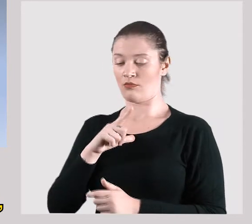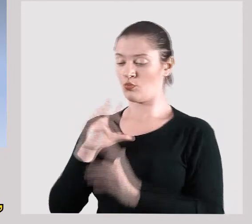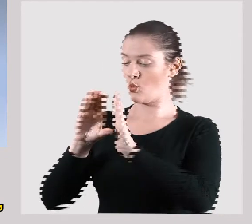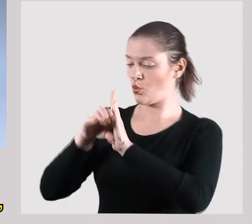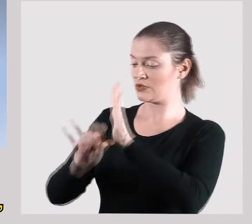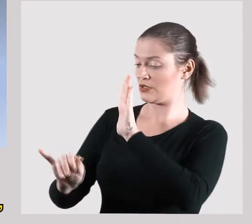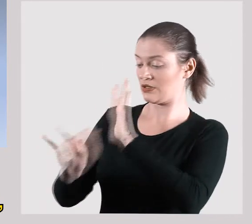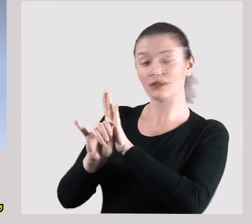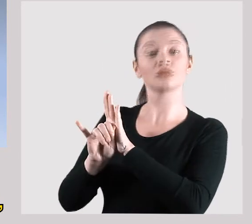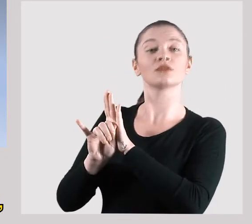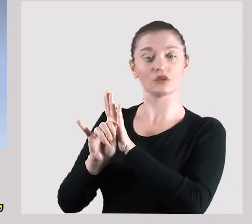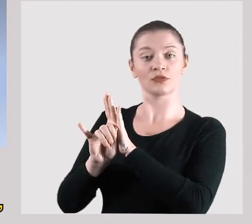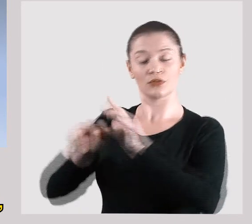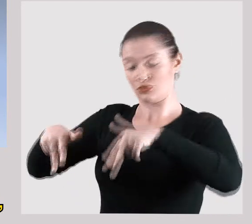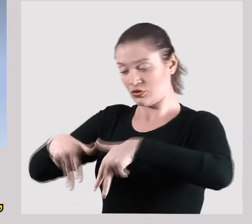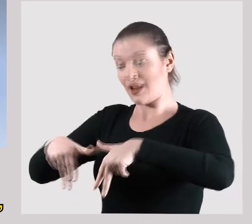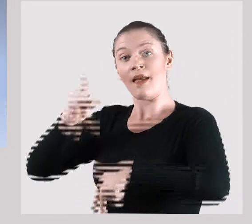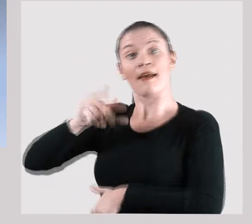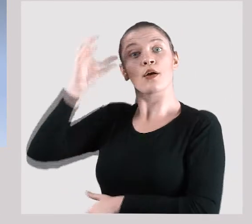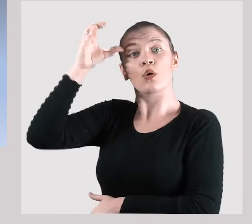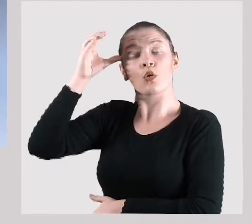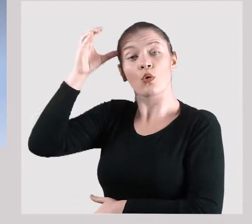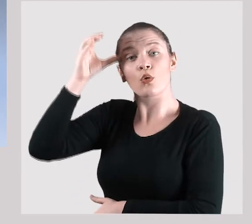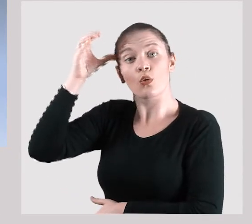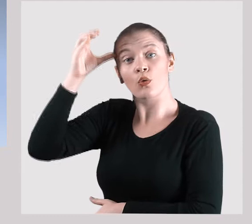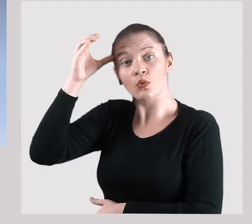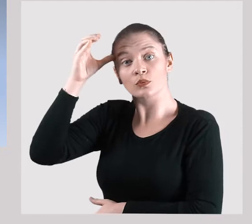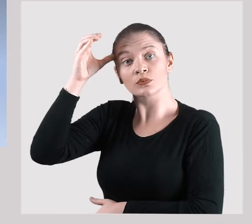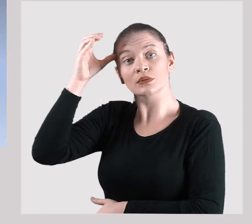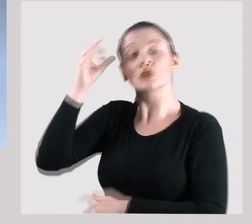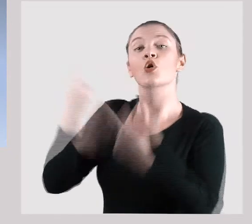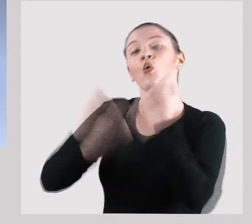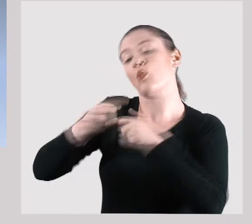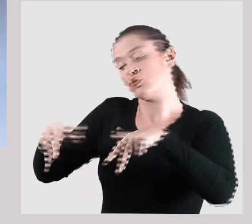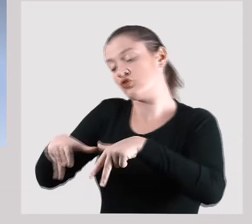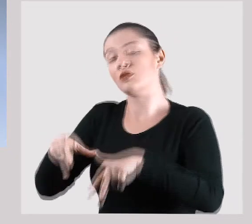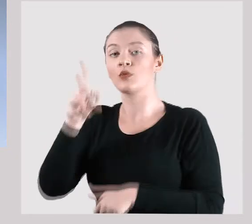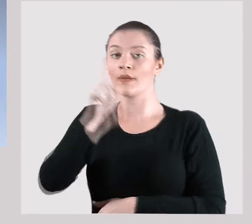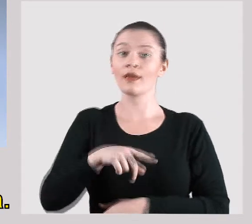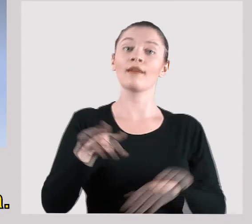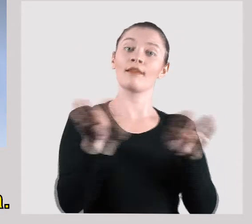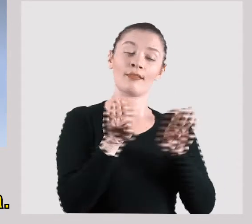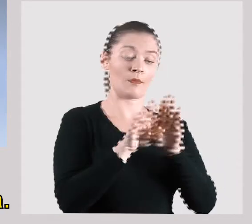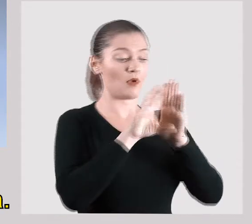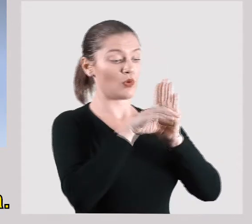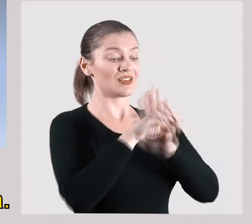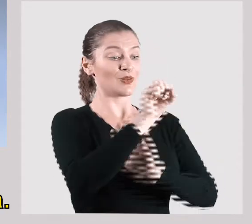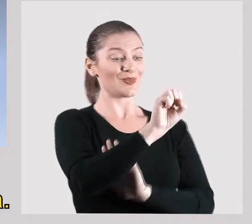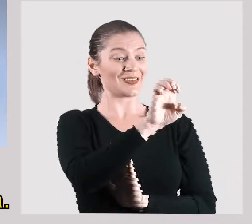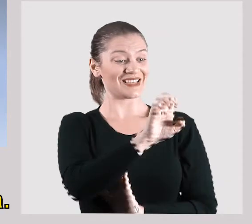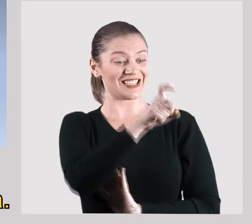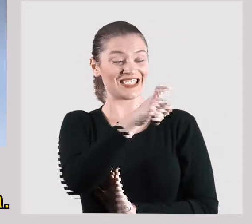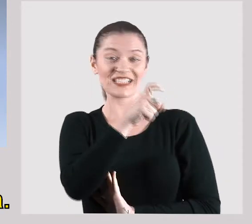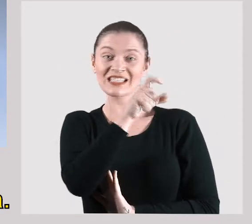a consciência de que pertence a um gênero ou ao outro, e aí é o conceito de sexo, né? Então para a gente não confundir, o sexo ele é